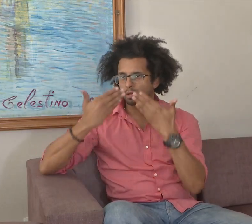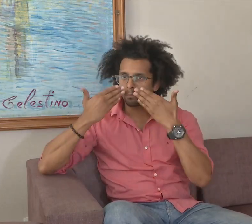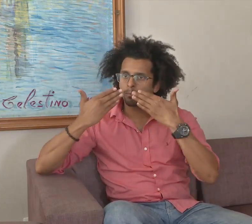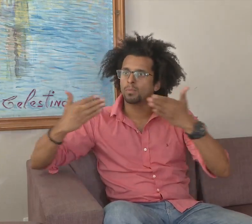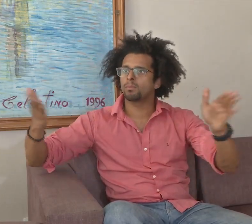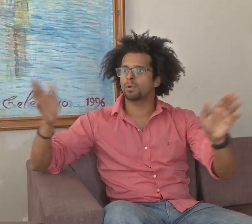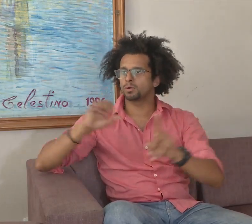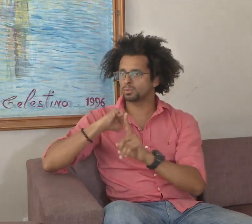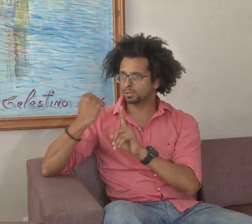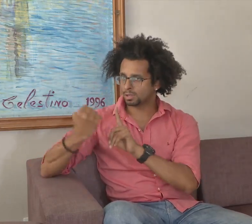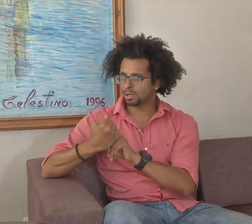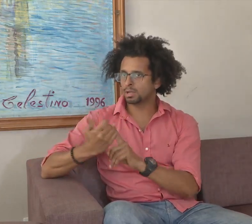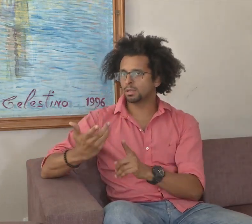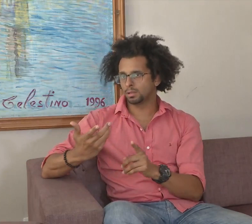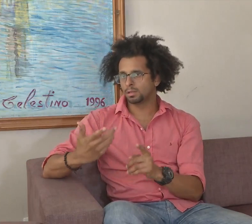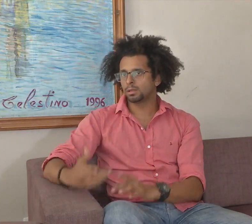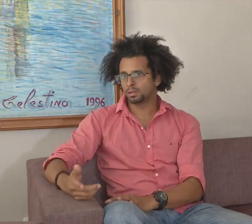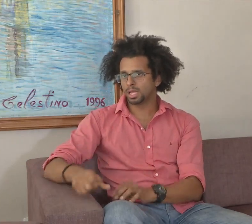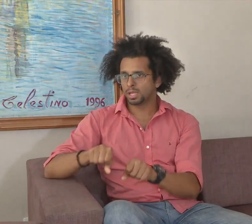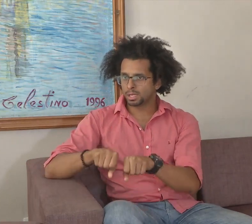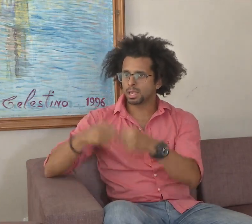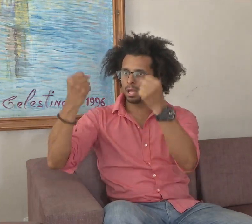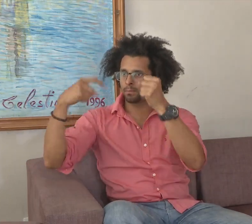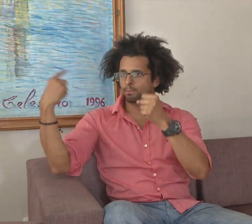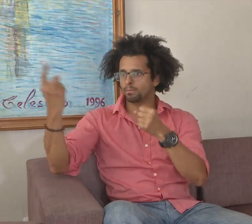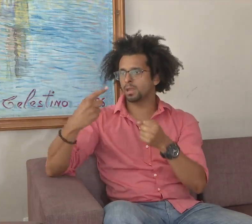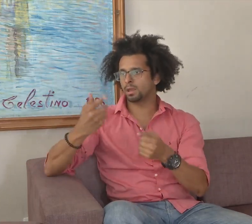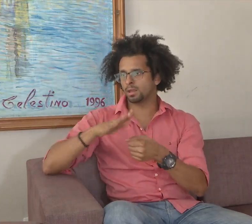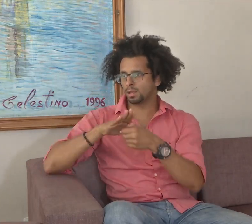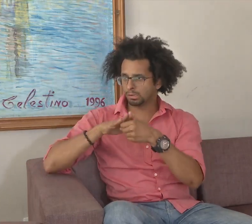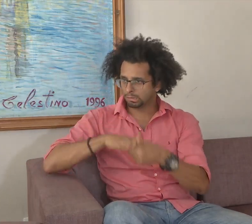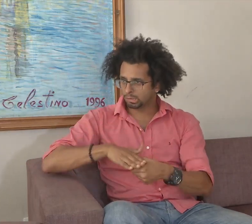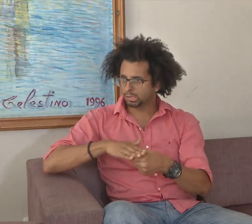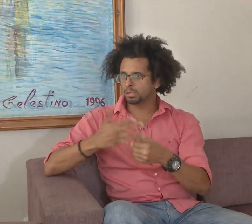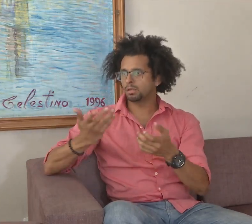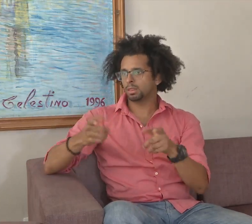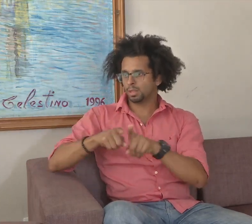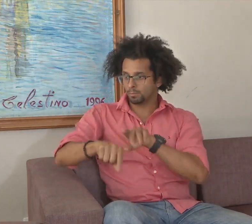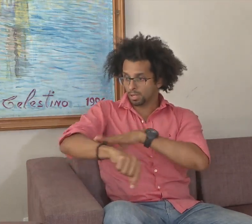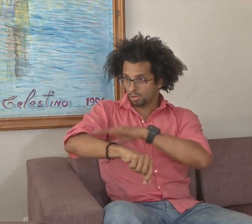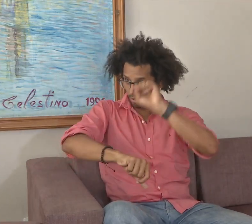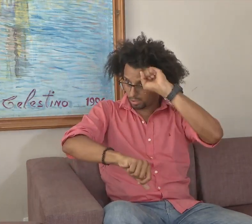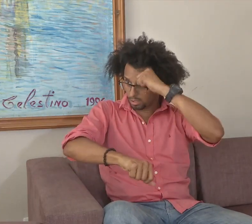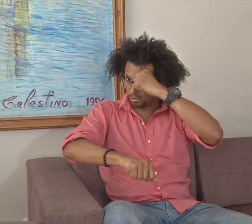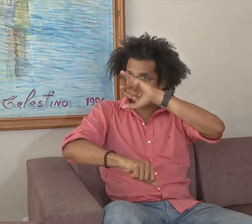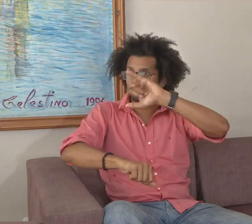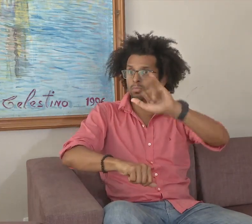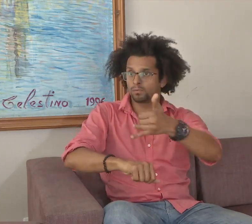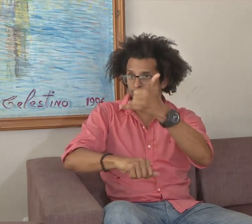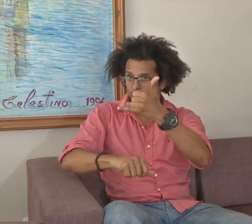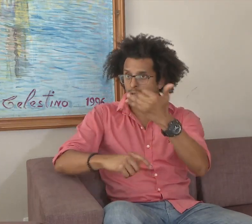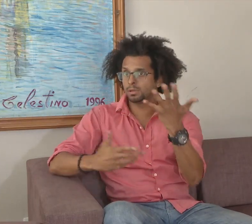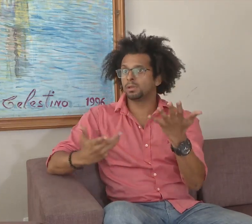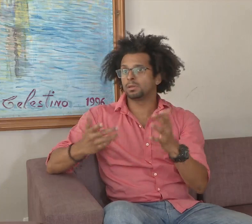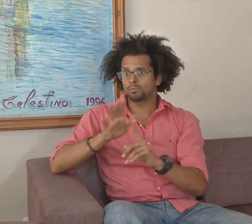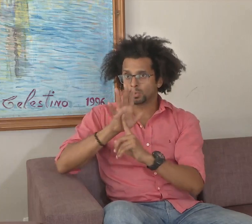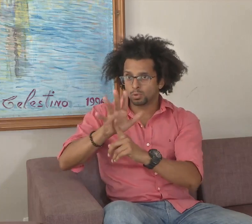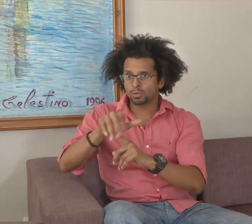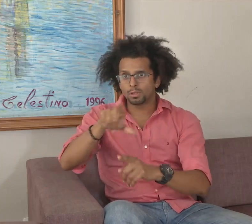mostrar à sociedade sobre quebrar esse paradigma da opressão, sobre o preconceito, o